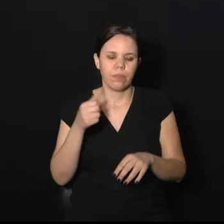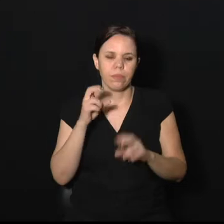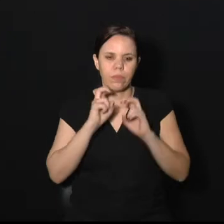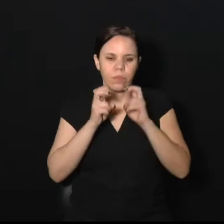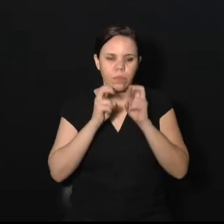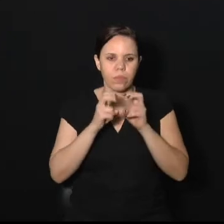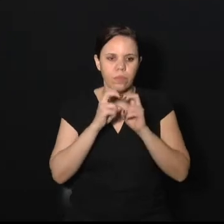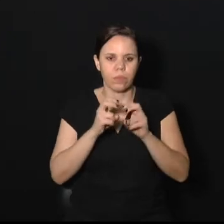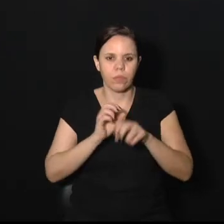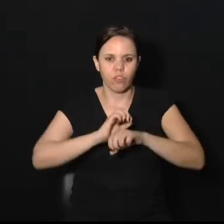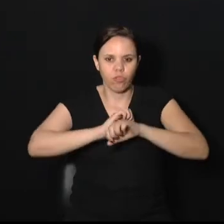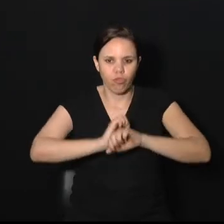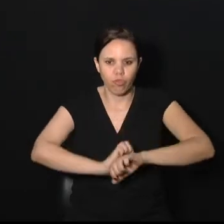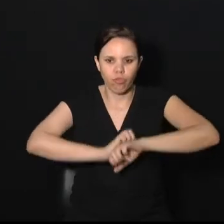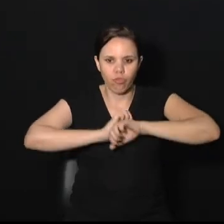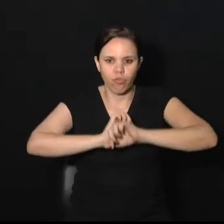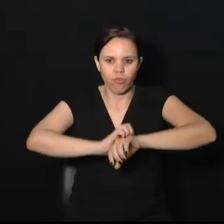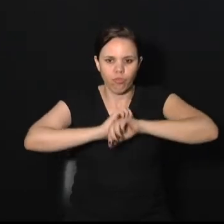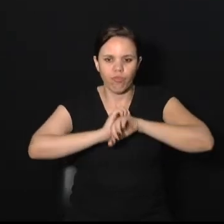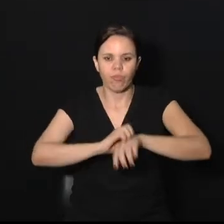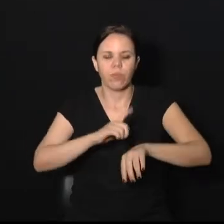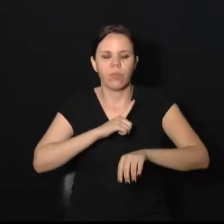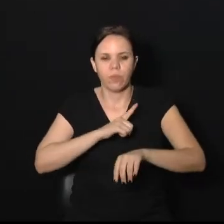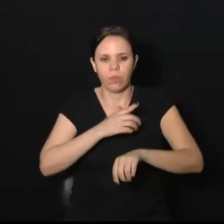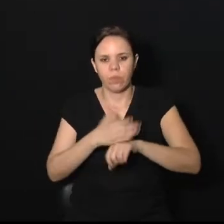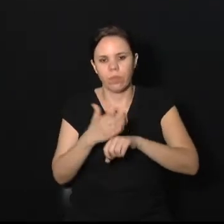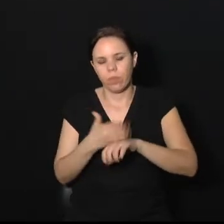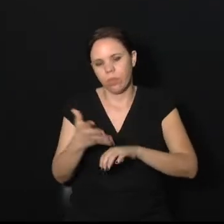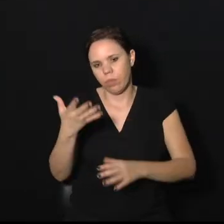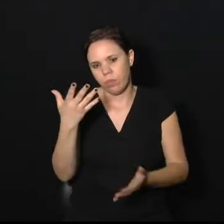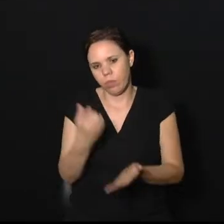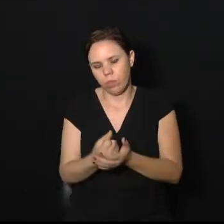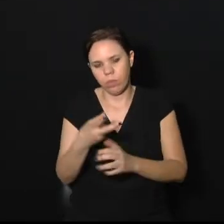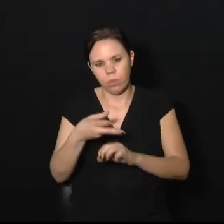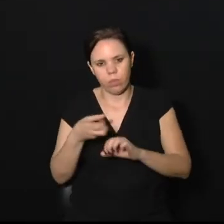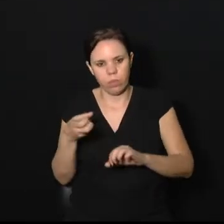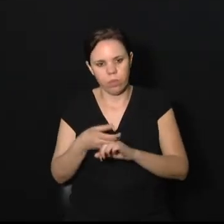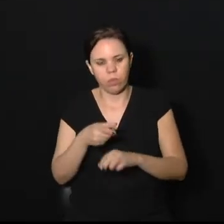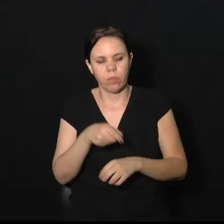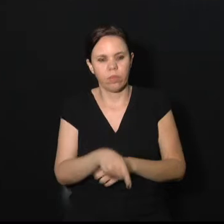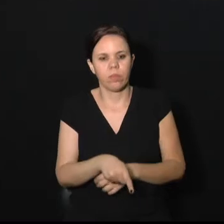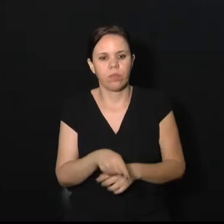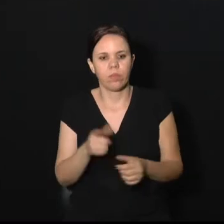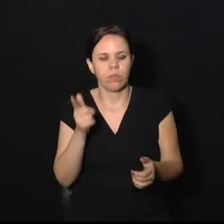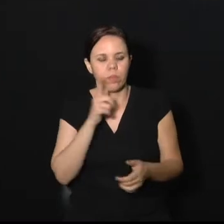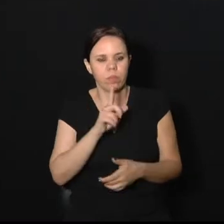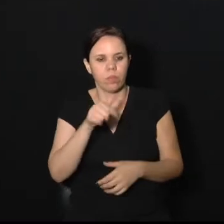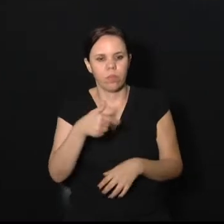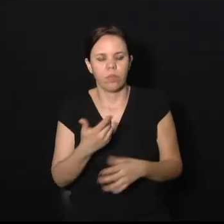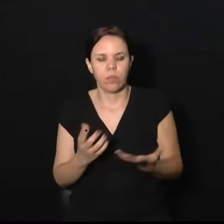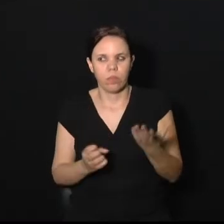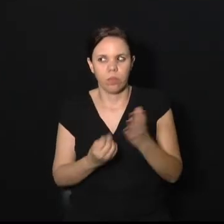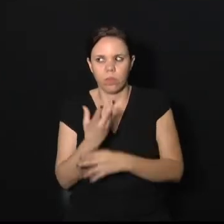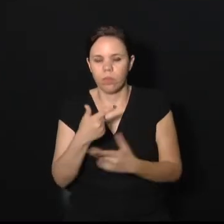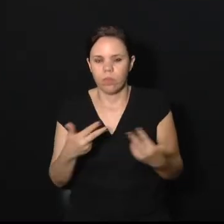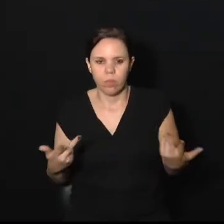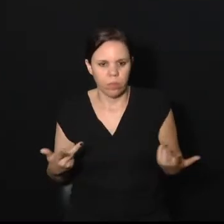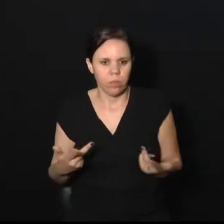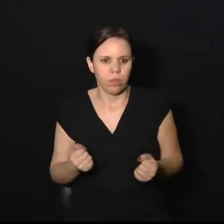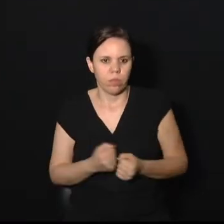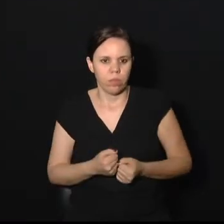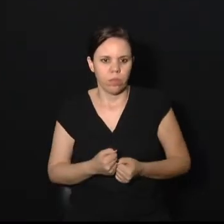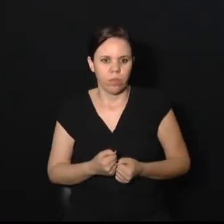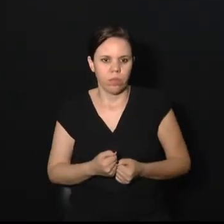socorros. E quem tem esse treinamento, baixa o aplicativo no celular. E aí, quando tem uma ocorrência,